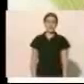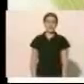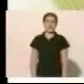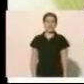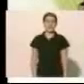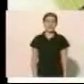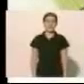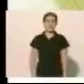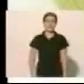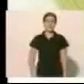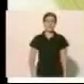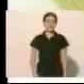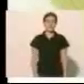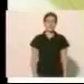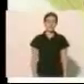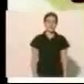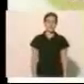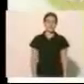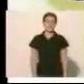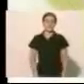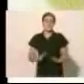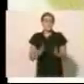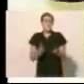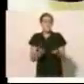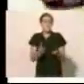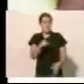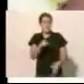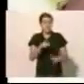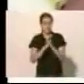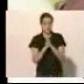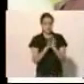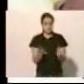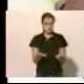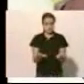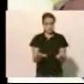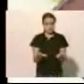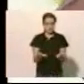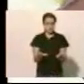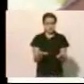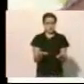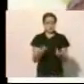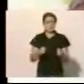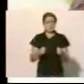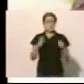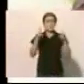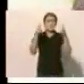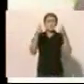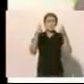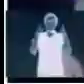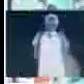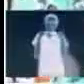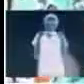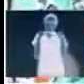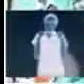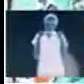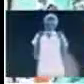E aí a gente cria também uma dimensão de solidariedade e perceber, meu Deus do céu, como é